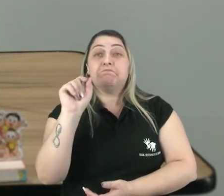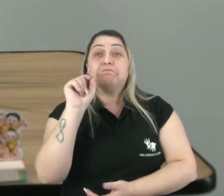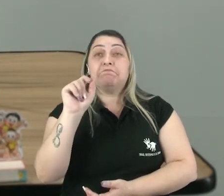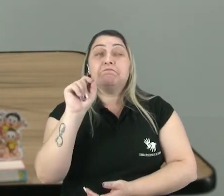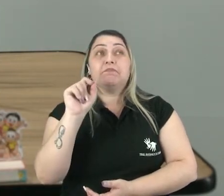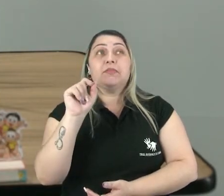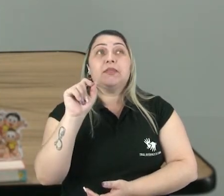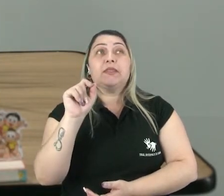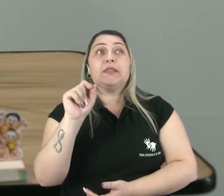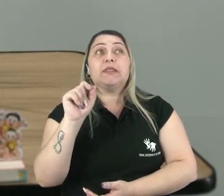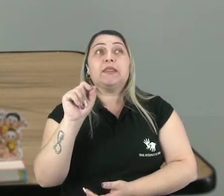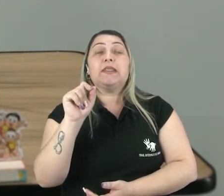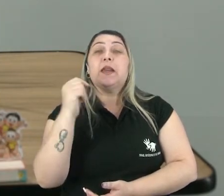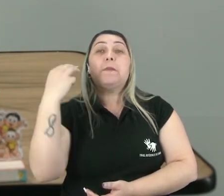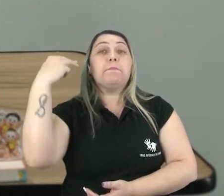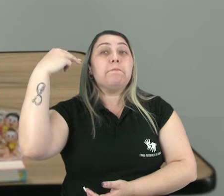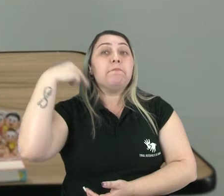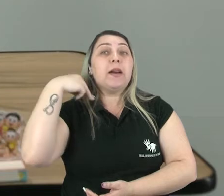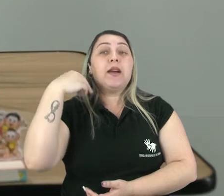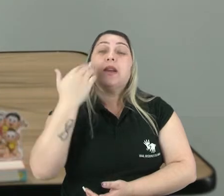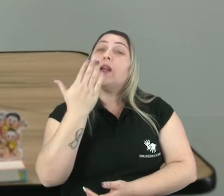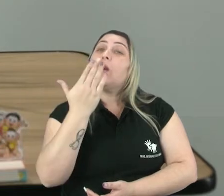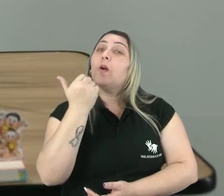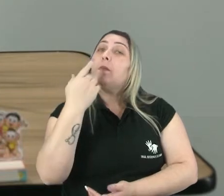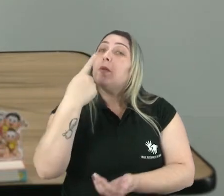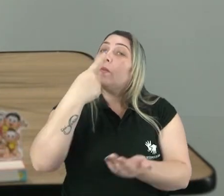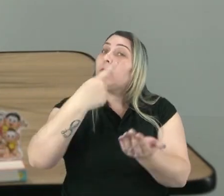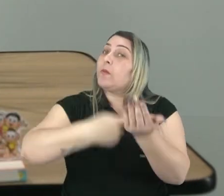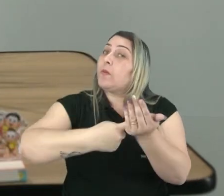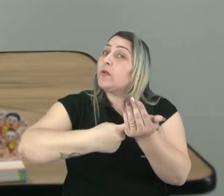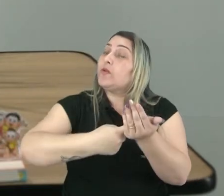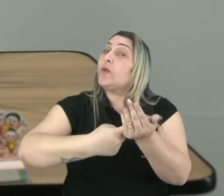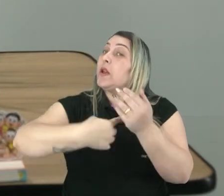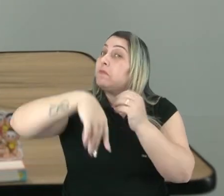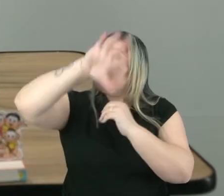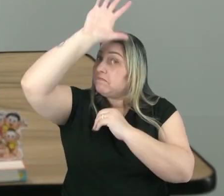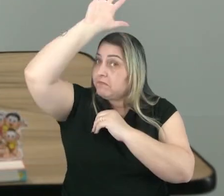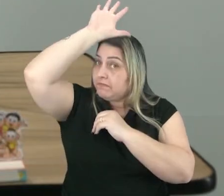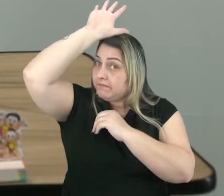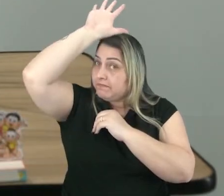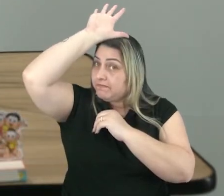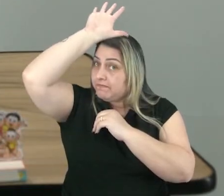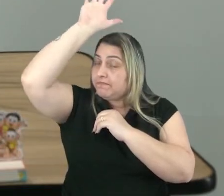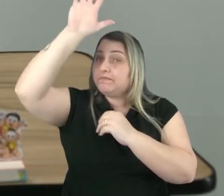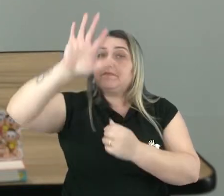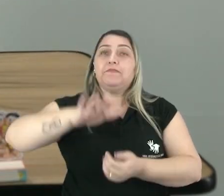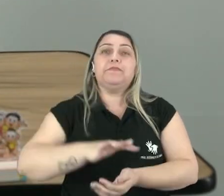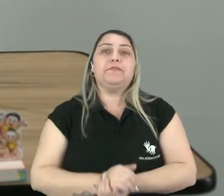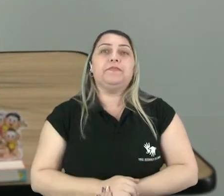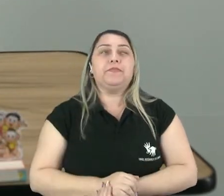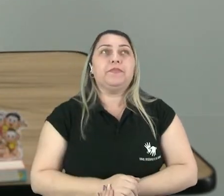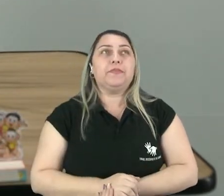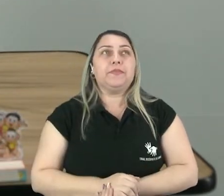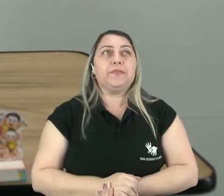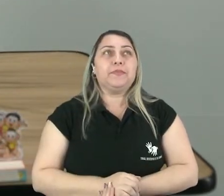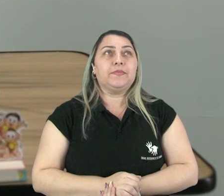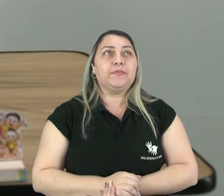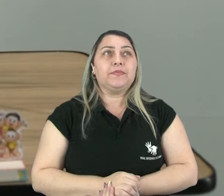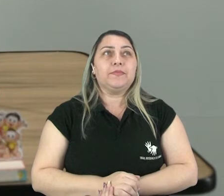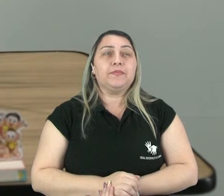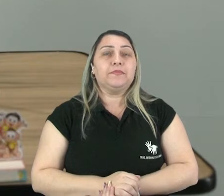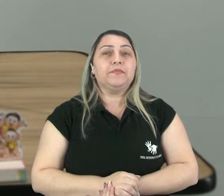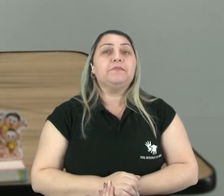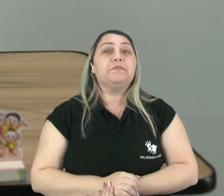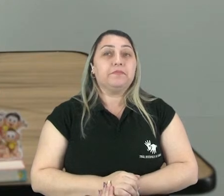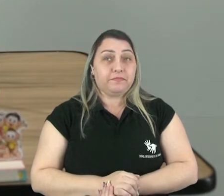É que Magali está comendo o alimento, comeu o cachorro quente. De quem?